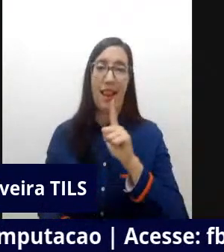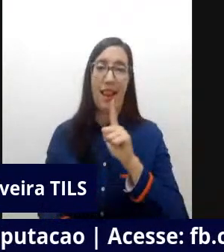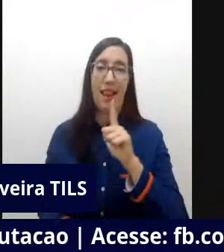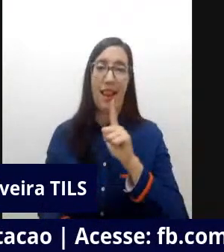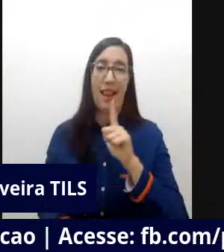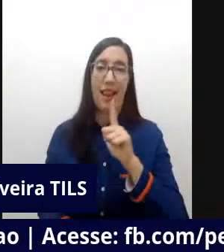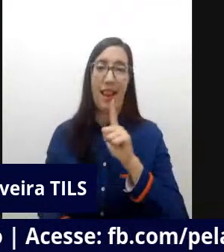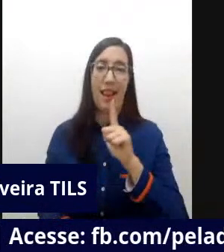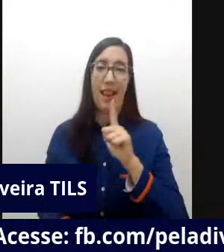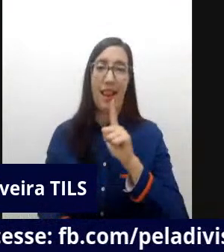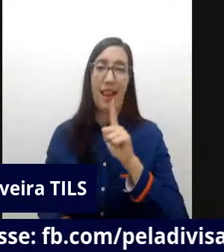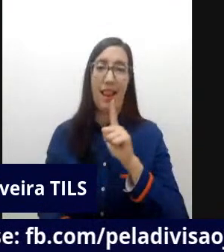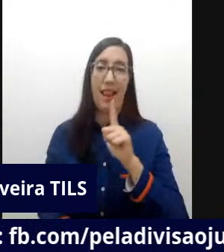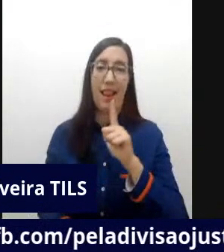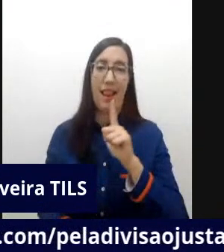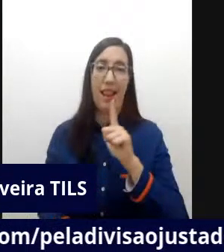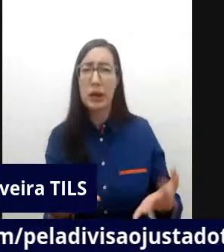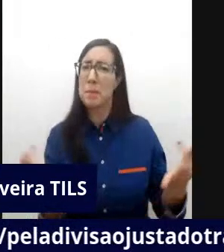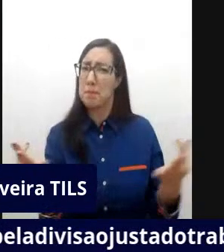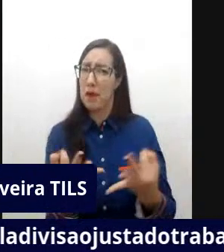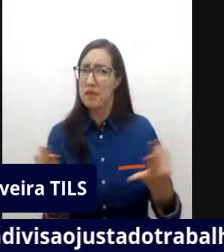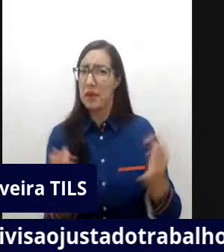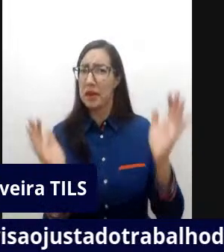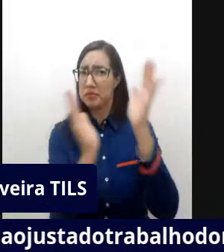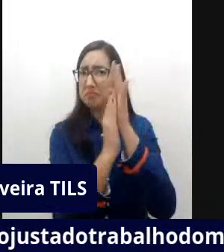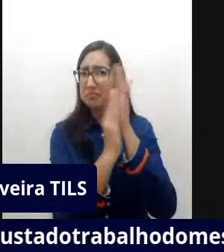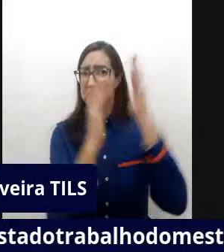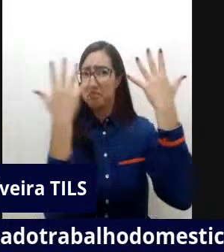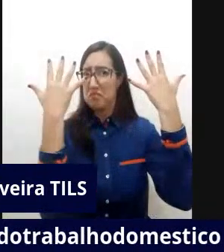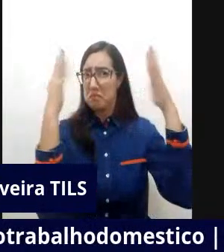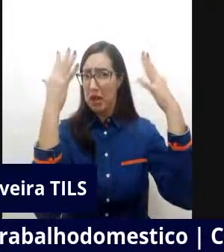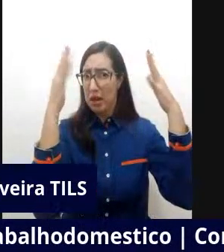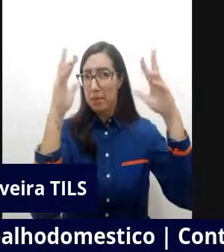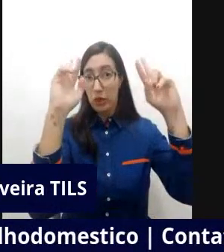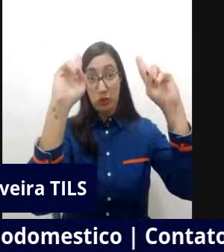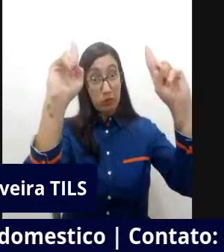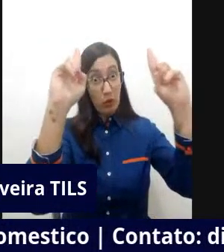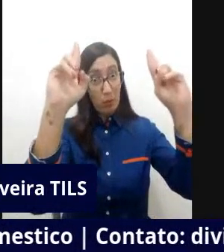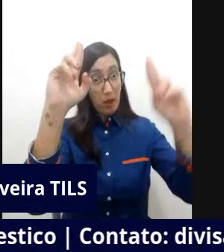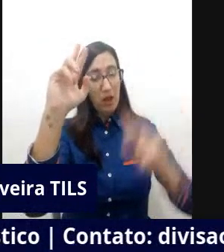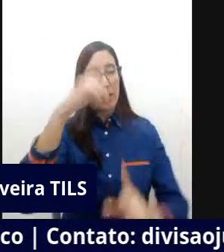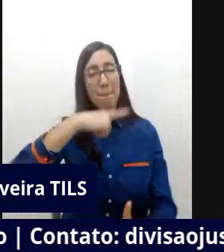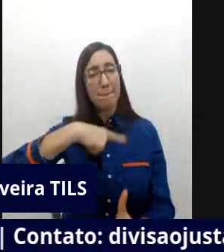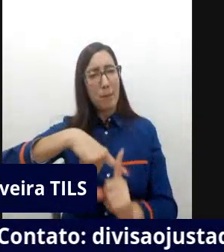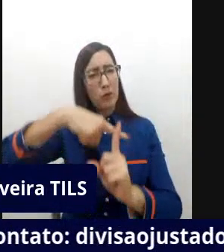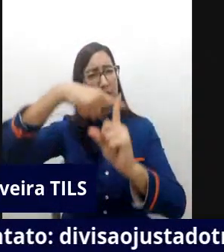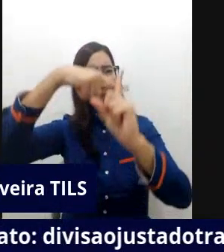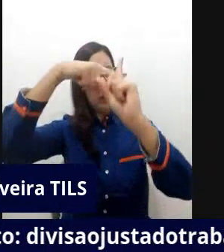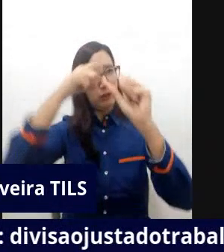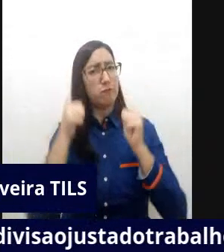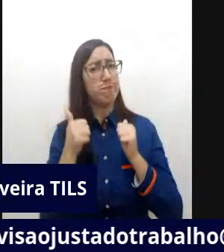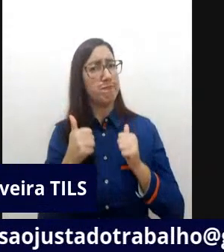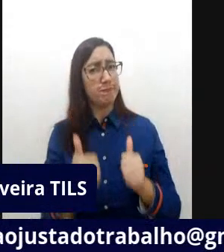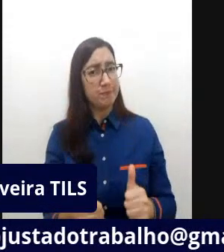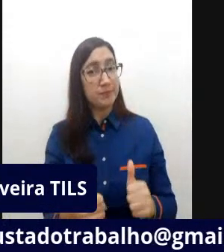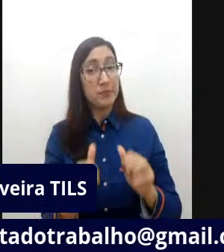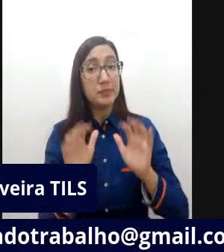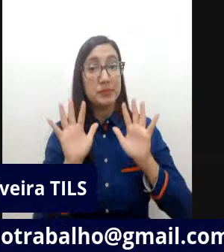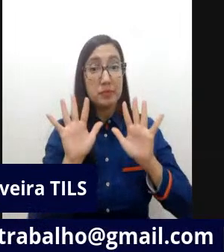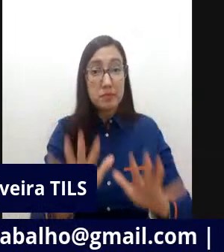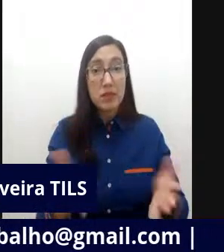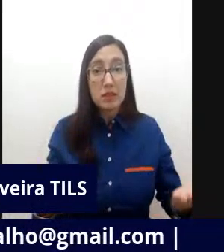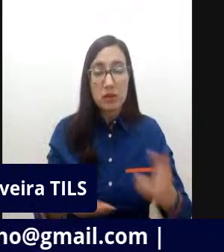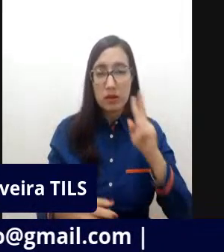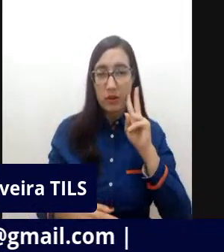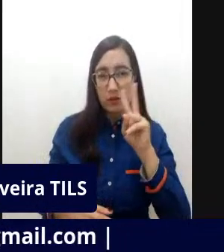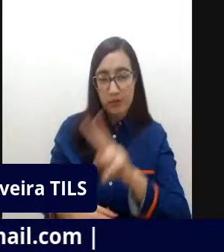traga bons resultados, né? Hoje, quando a professora Letícia, logo quando ela começou a falar, ela falou naquela situação do